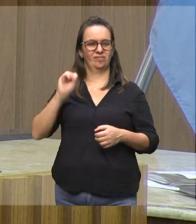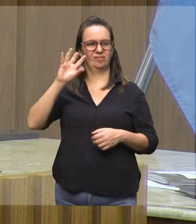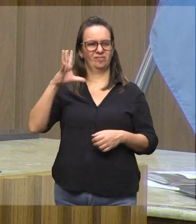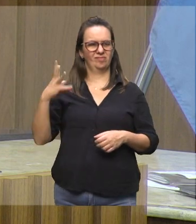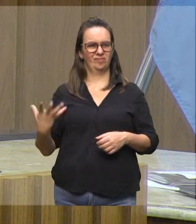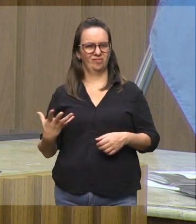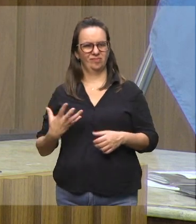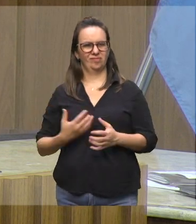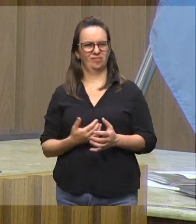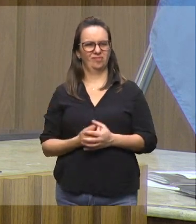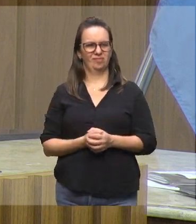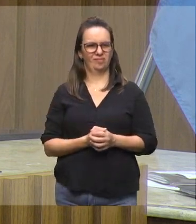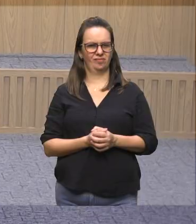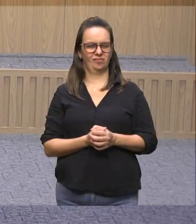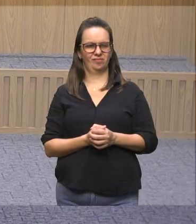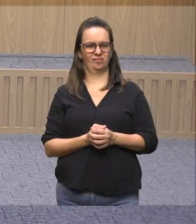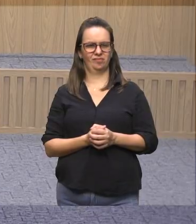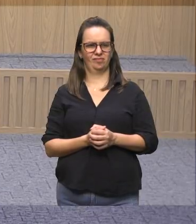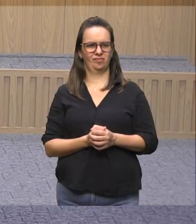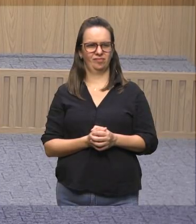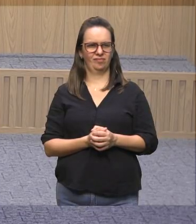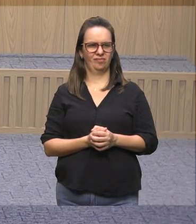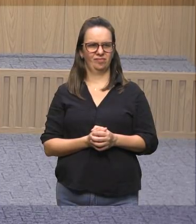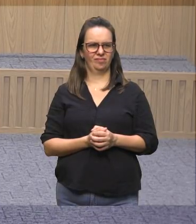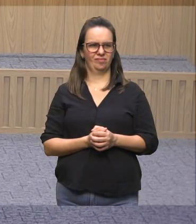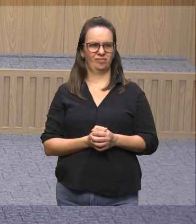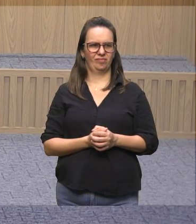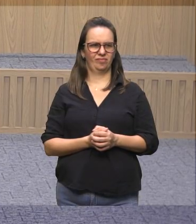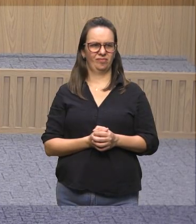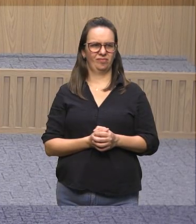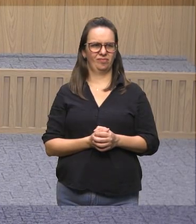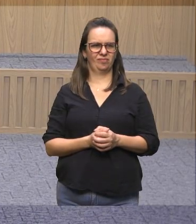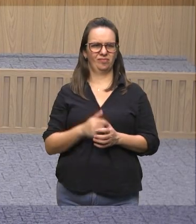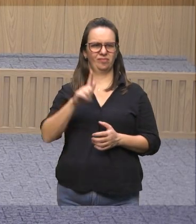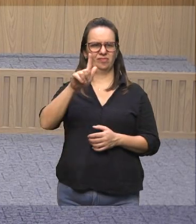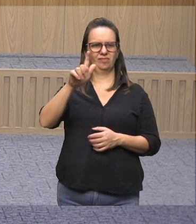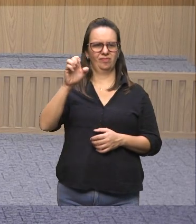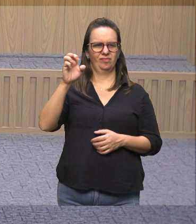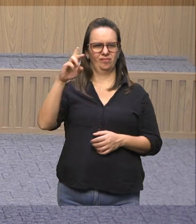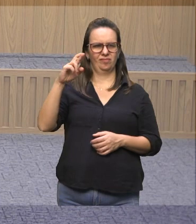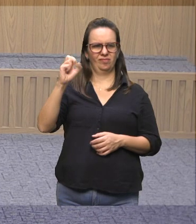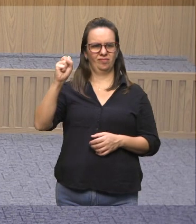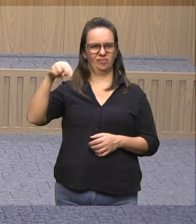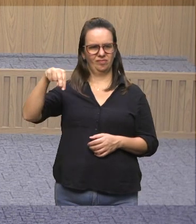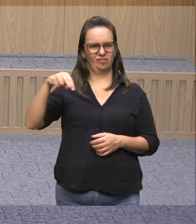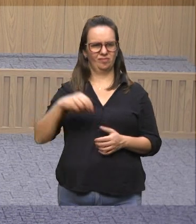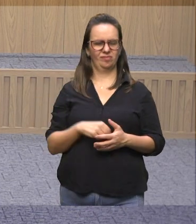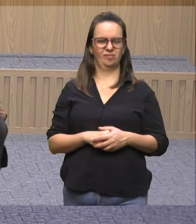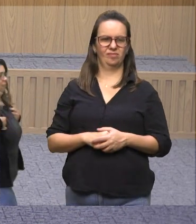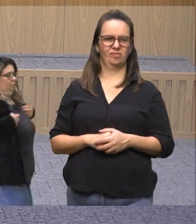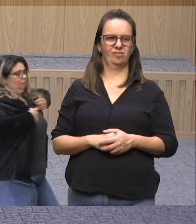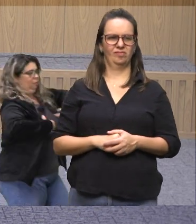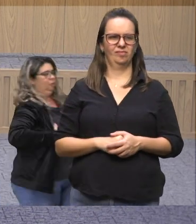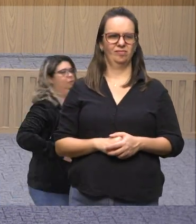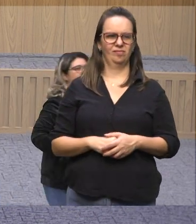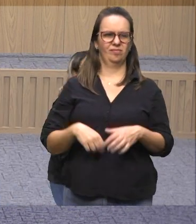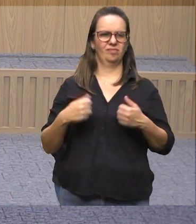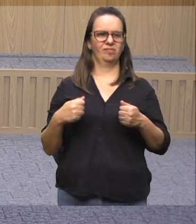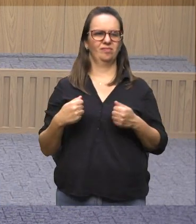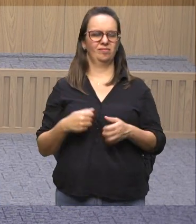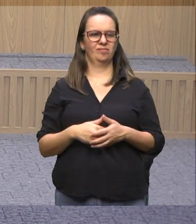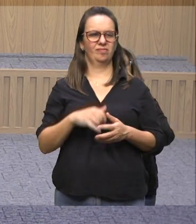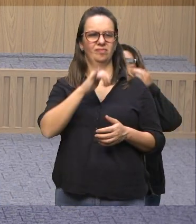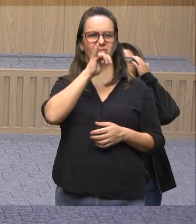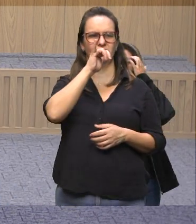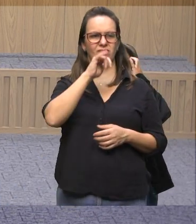prefeito. Obrigado, senhor presidente. Pela ordem, senhor presidente. Pela ordem, vereador Gerson. Eu não posso me calar diante dessa situação